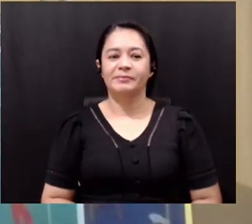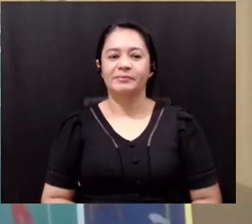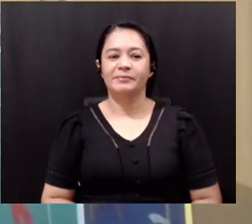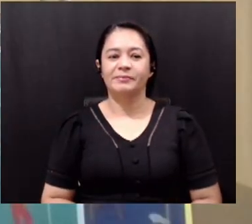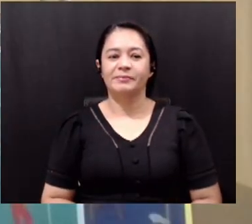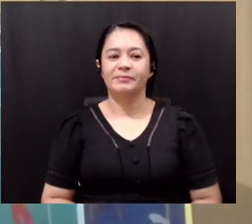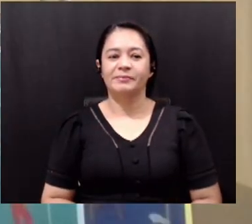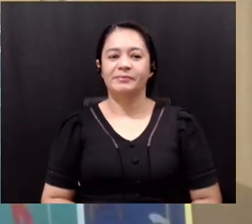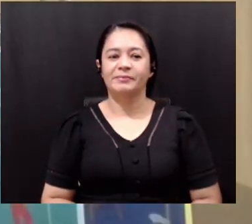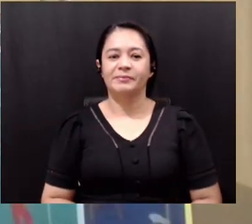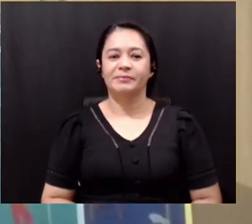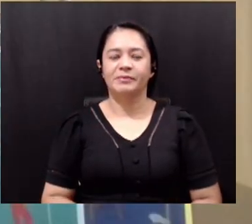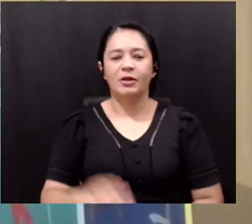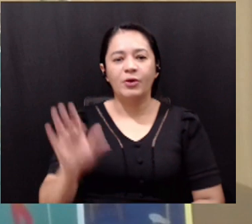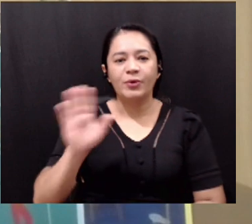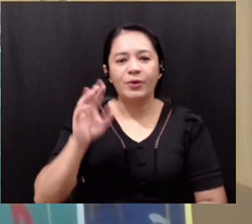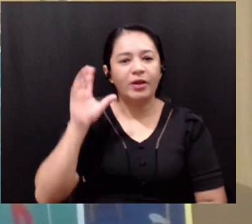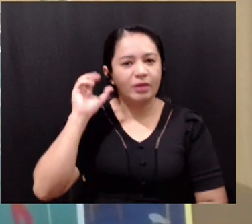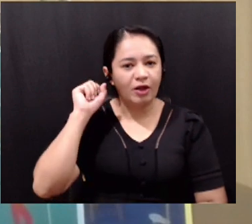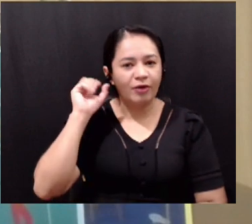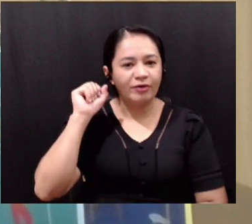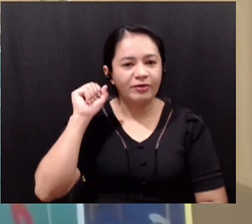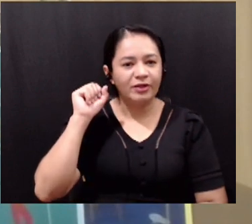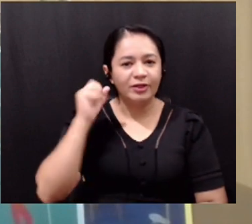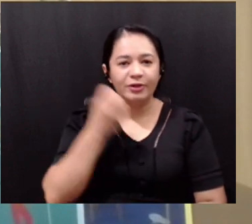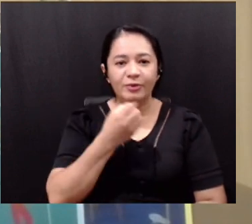Damares está ouvindo a gente? Bom dia.